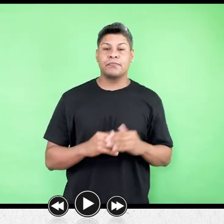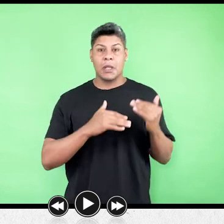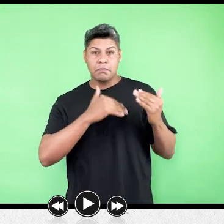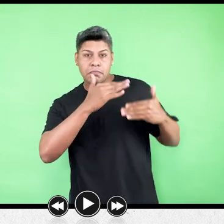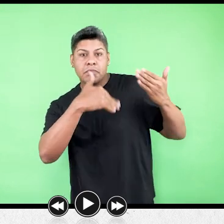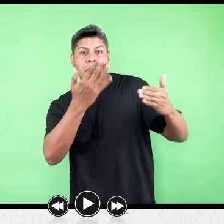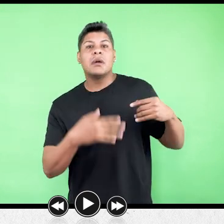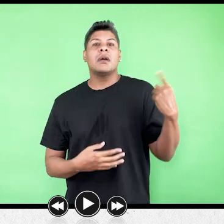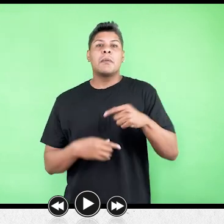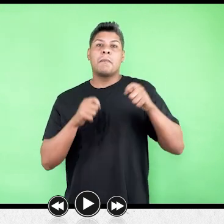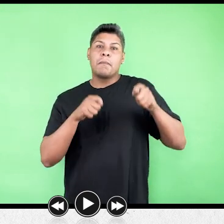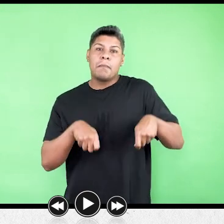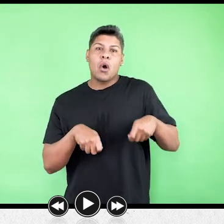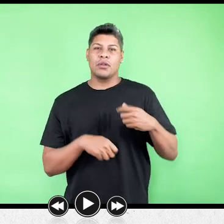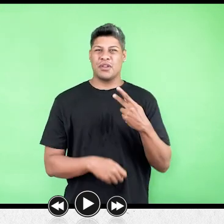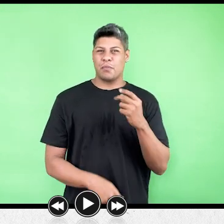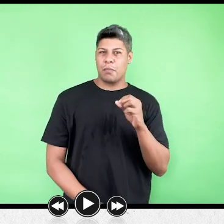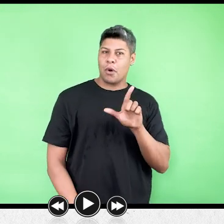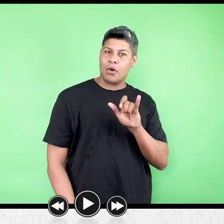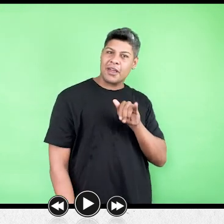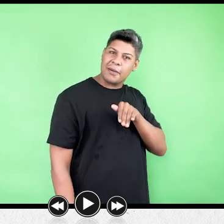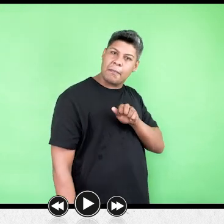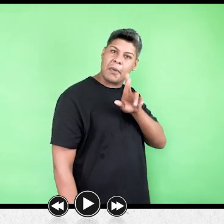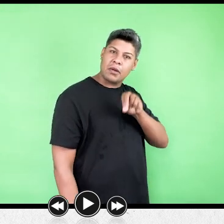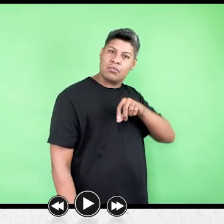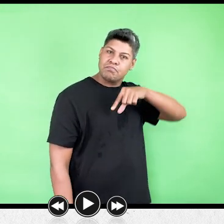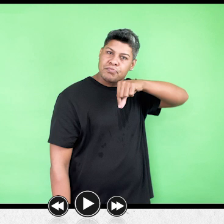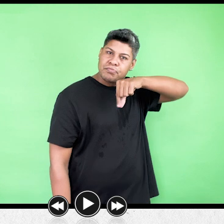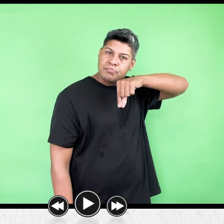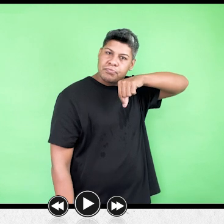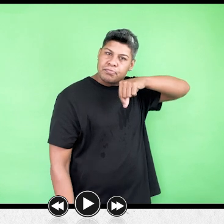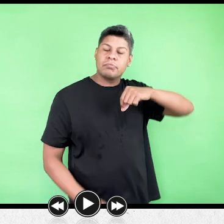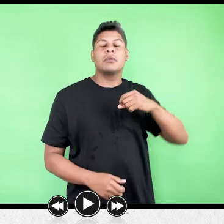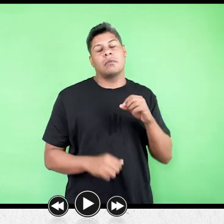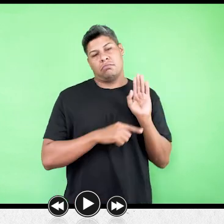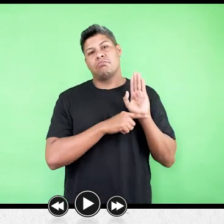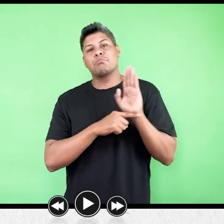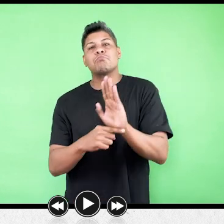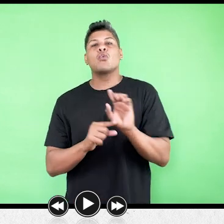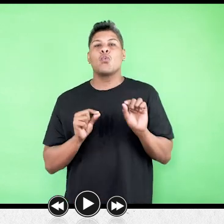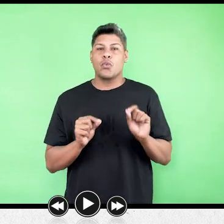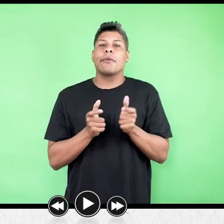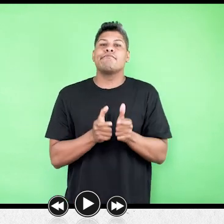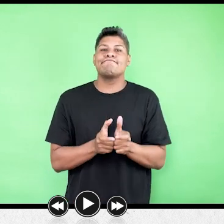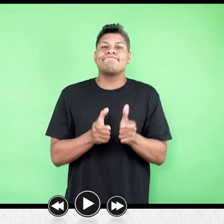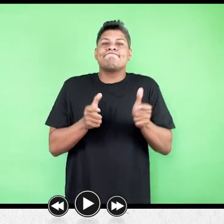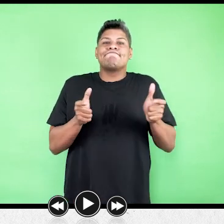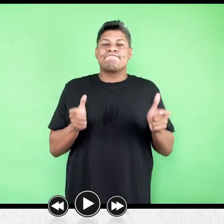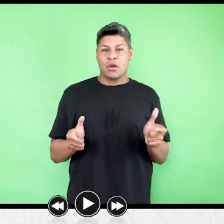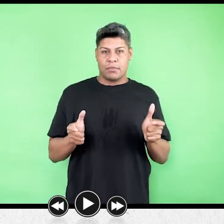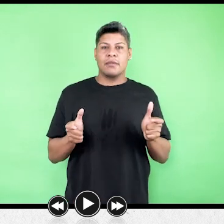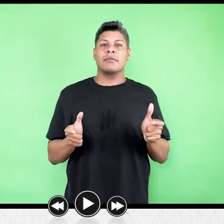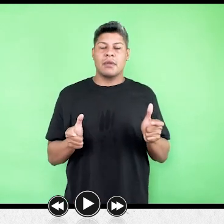processo, a gente pode também adicionar um polímero, né, que é um composto químico de grande cadeia molecular, que vai auxiliar a aumentar esse tamanho dos